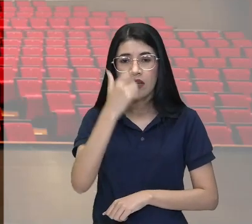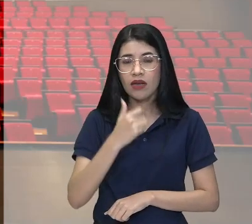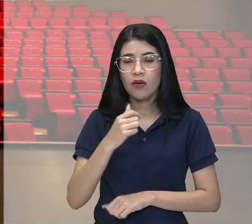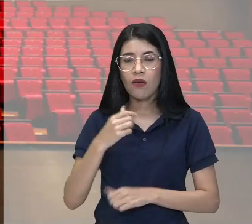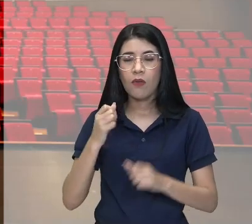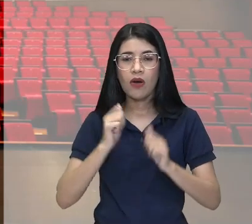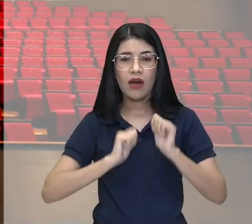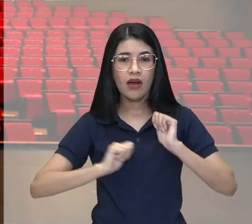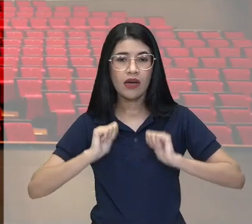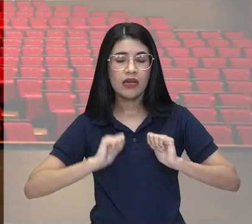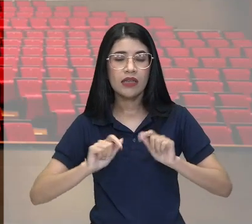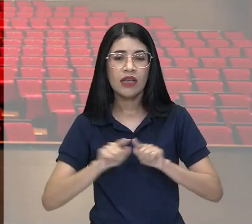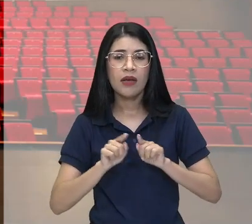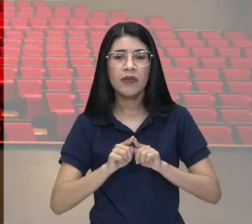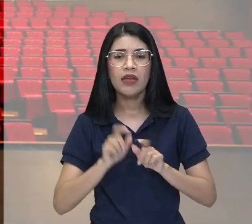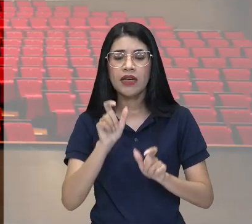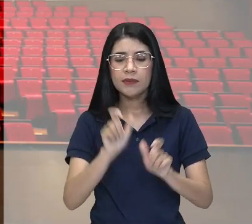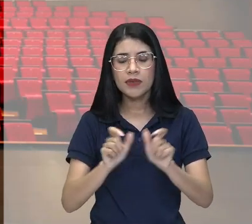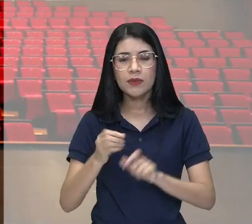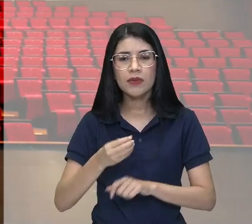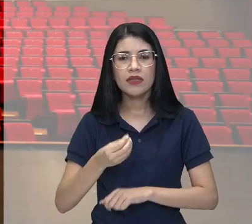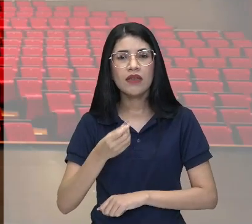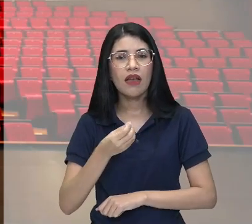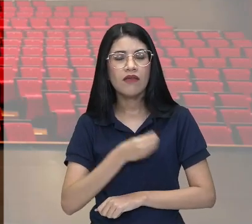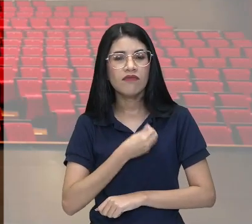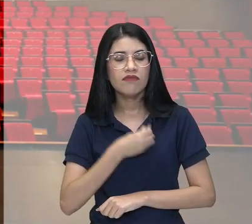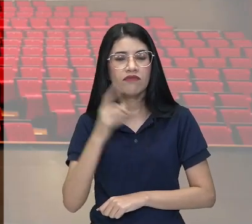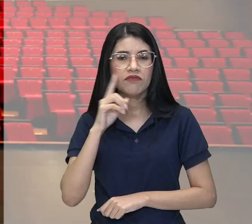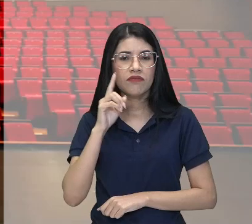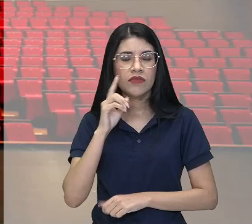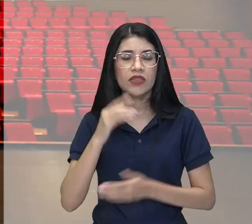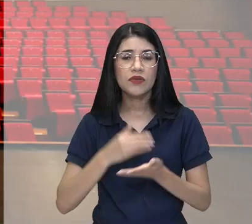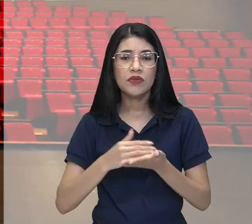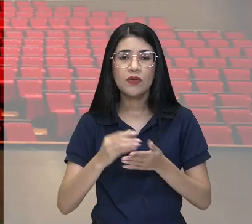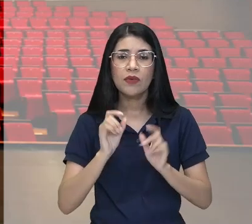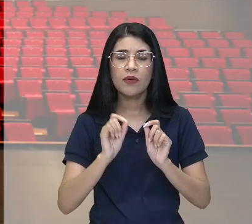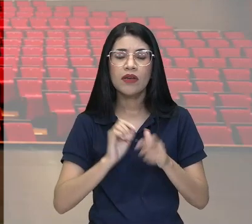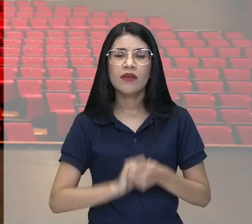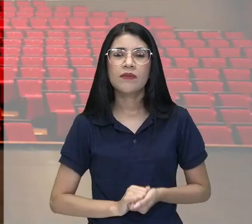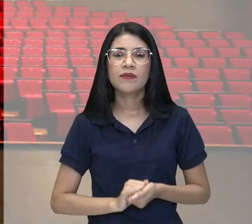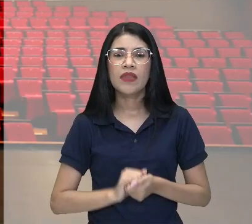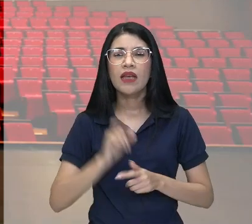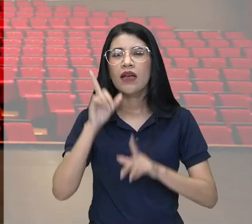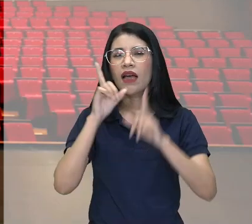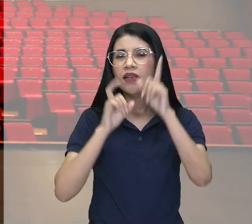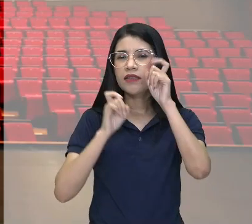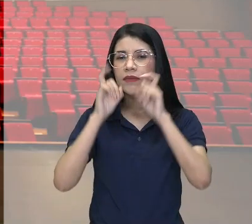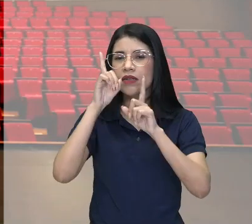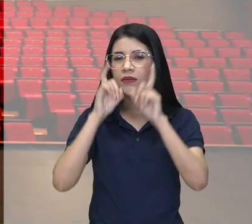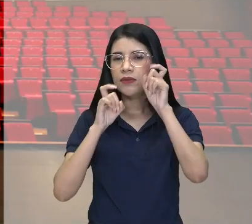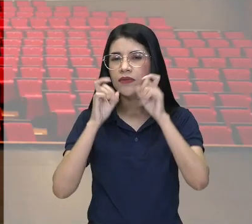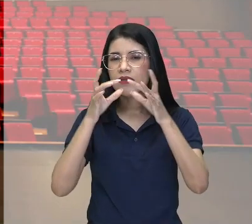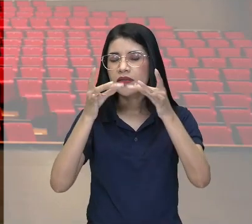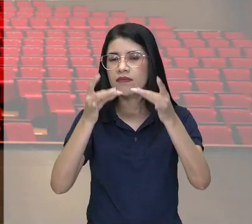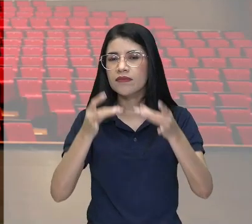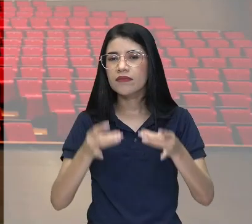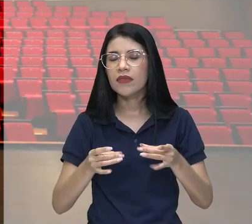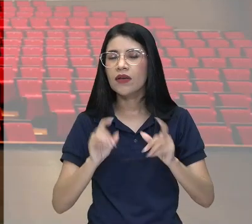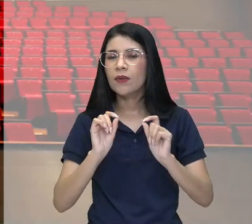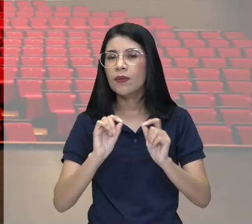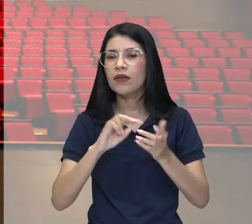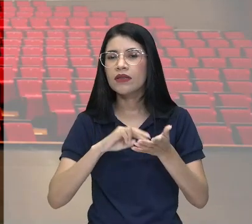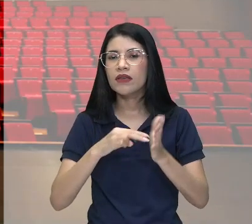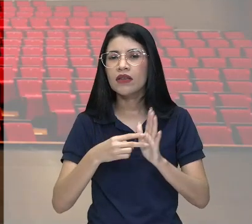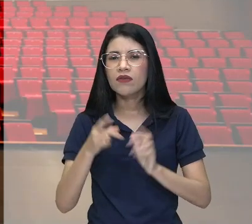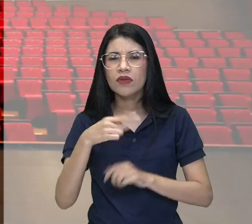as pessoas no seu cotidiano. Então nós vamos começar pelas nossas expressões faciais. O que